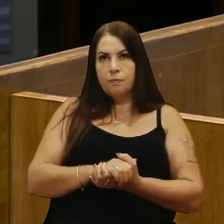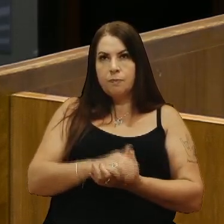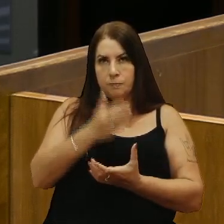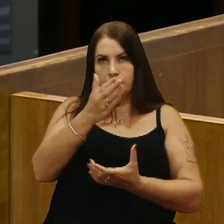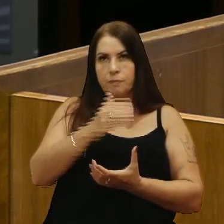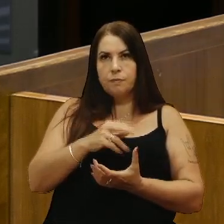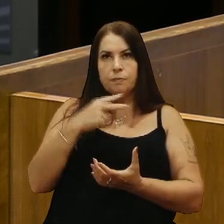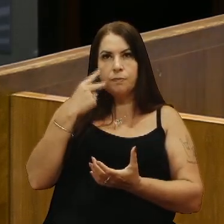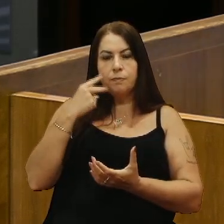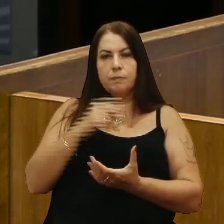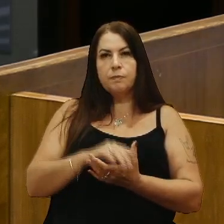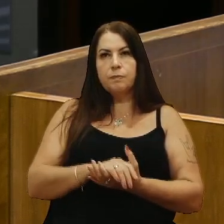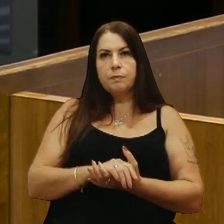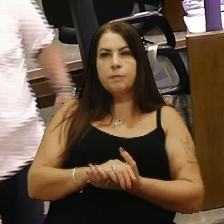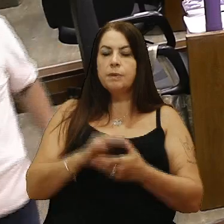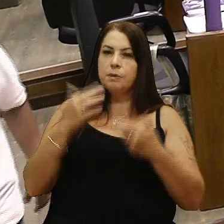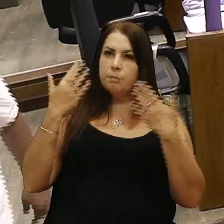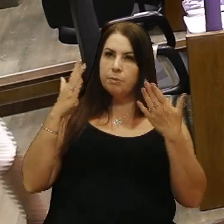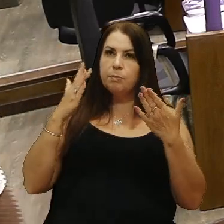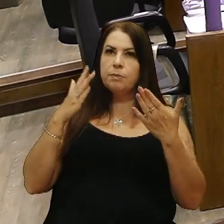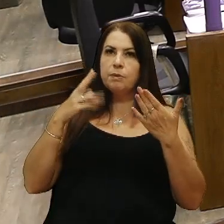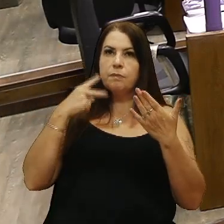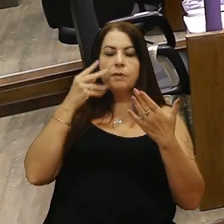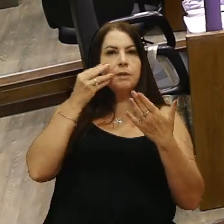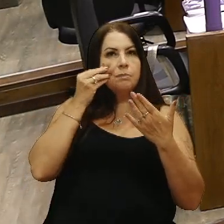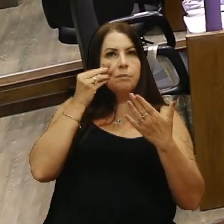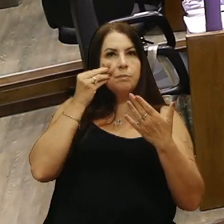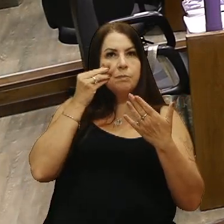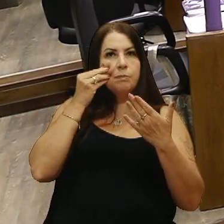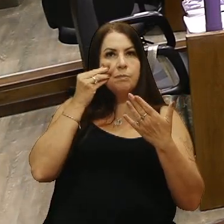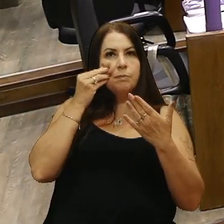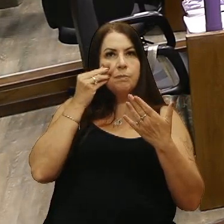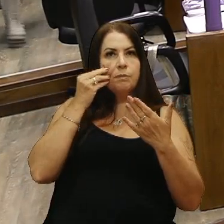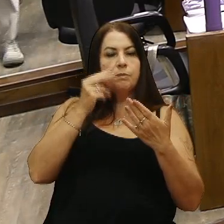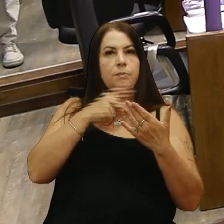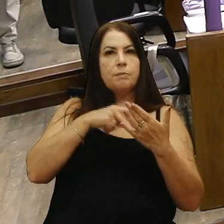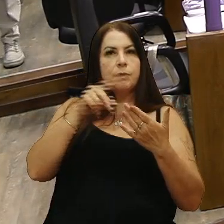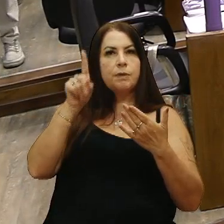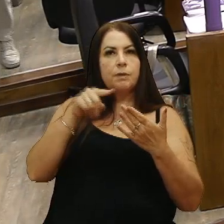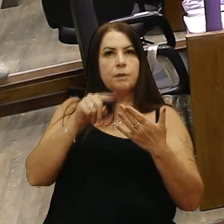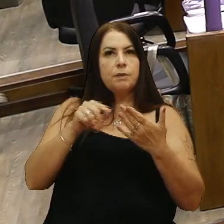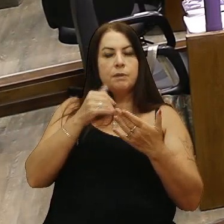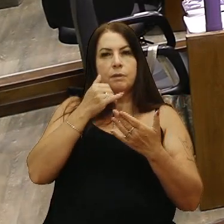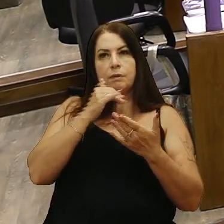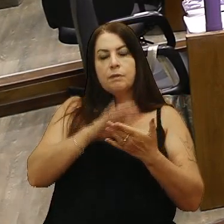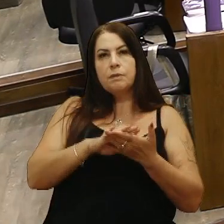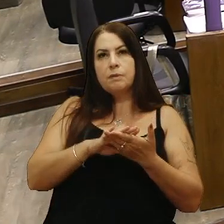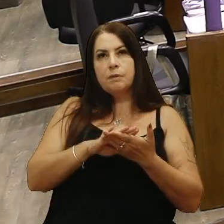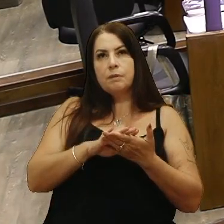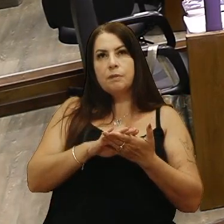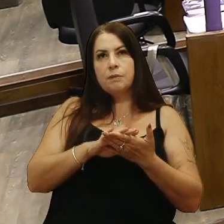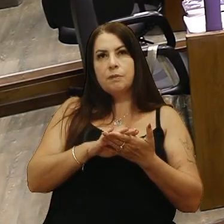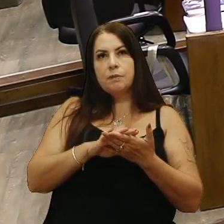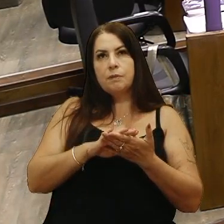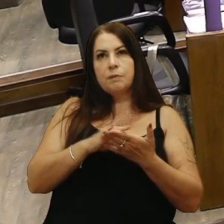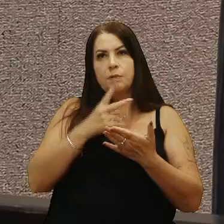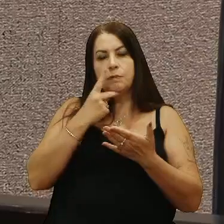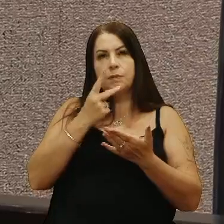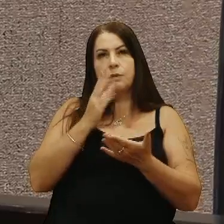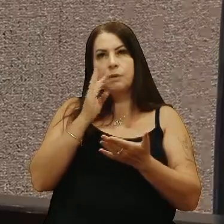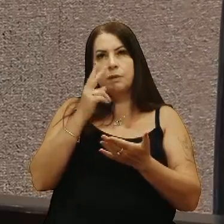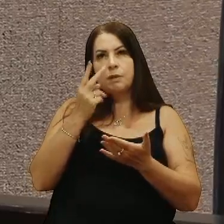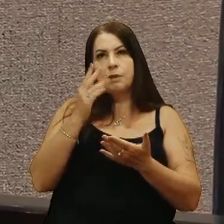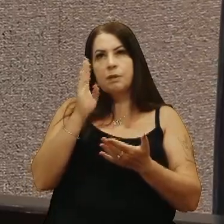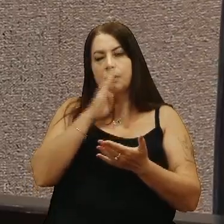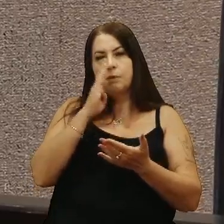Sua parte, vereador. Lhe parabenizar, vereador Jack. Eu tinha pedido a palavra, peço ao presidente que cancele o pedido de palavra, porque a fala é rápida.